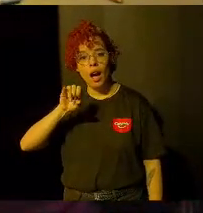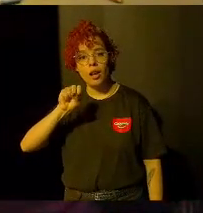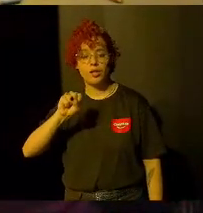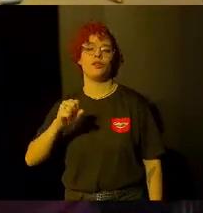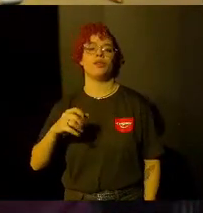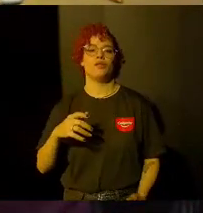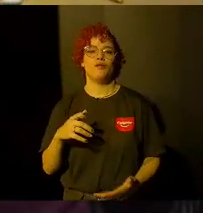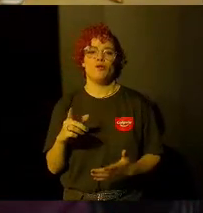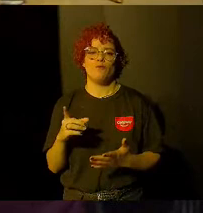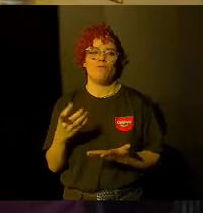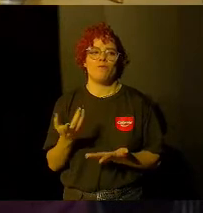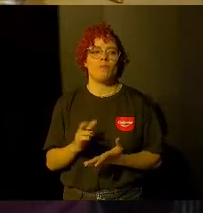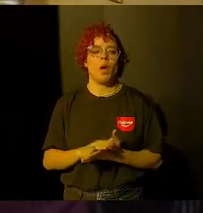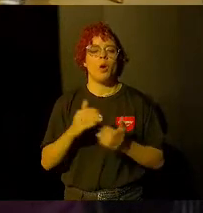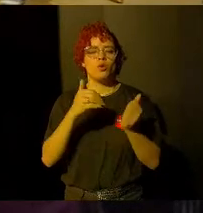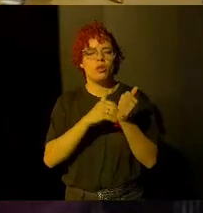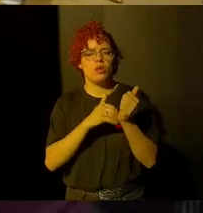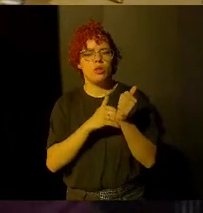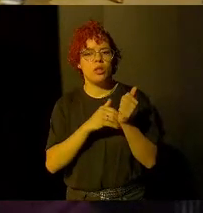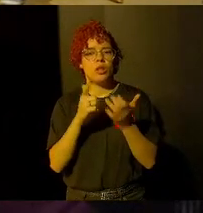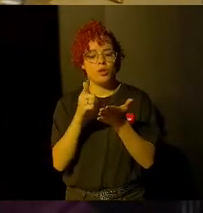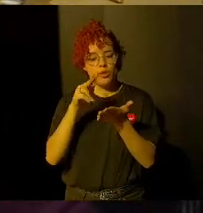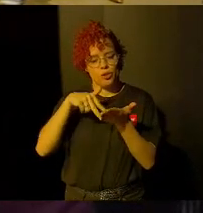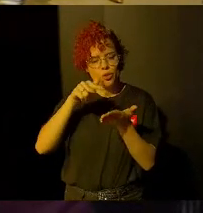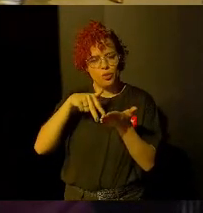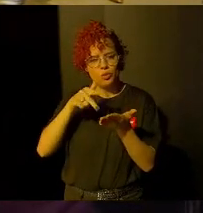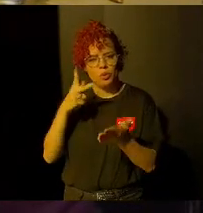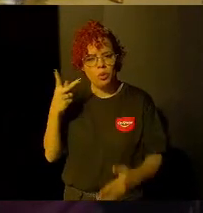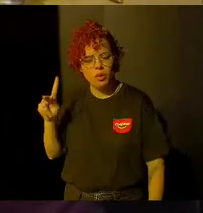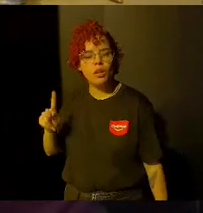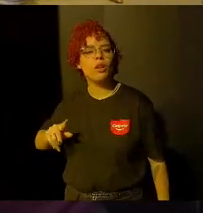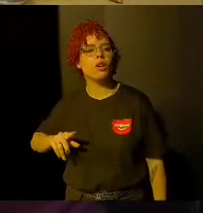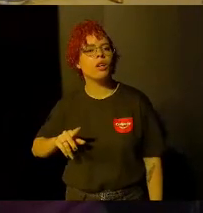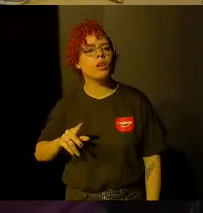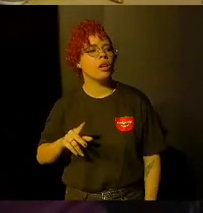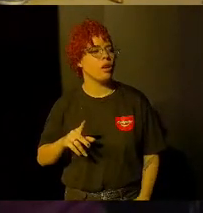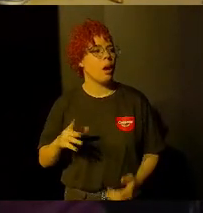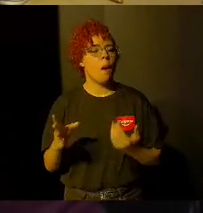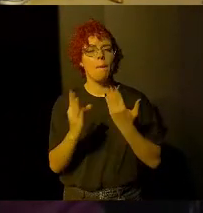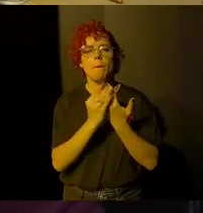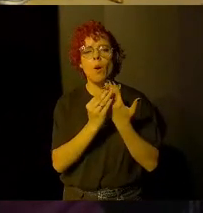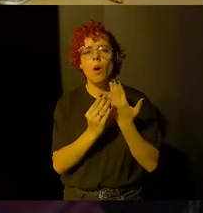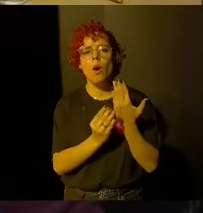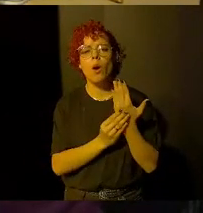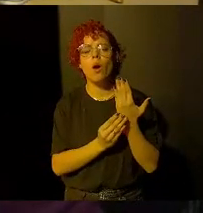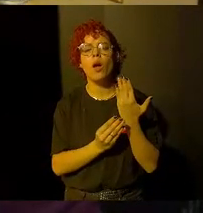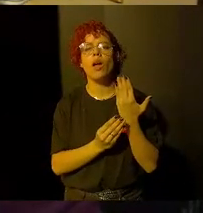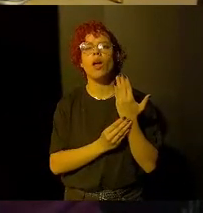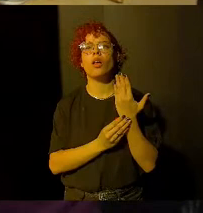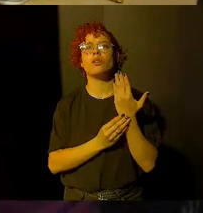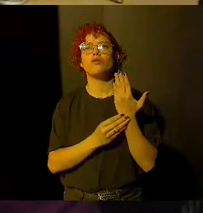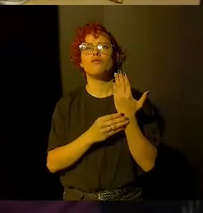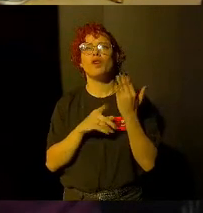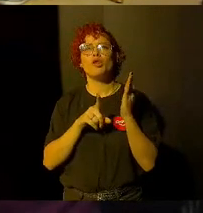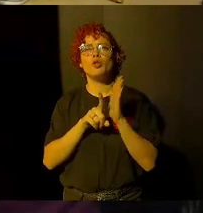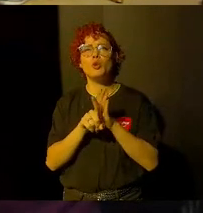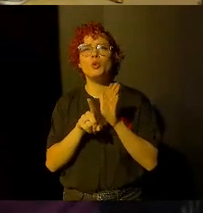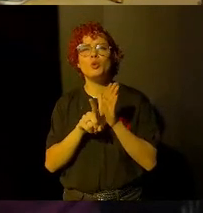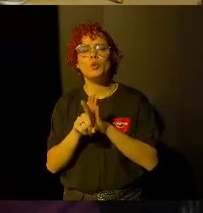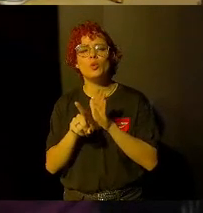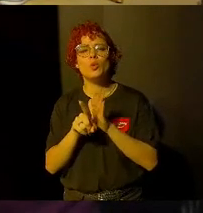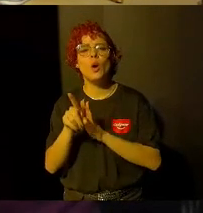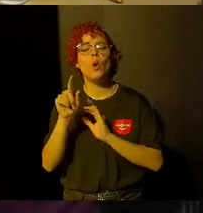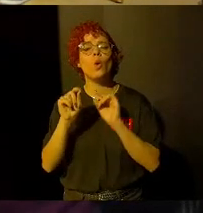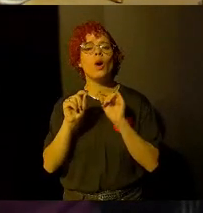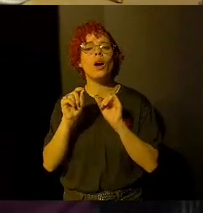de leituras dele né Essa biografia especulativa me lembrou a fabulação